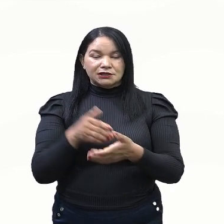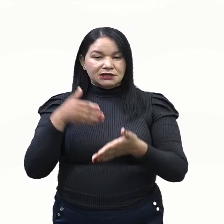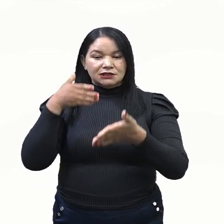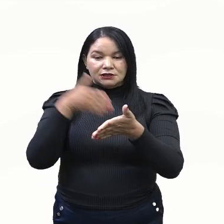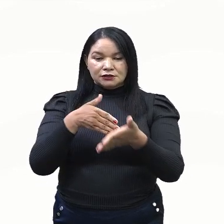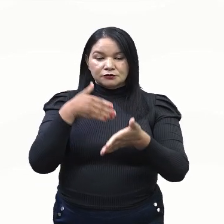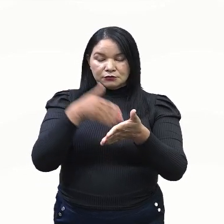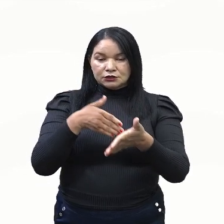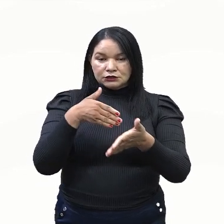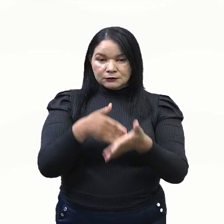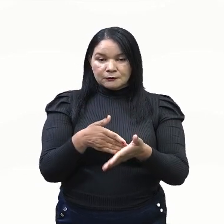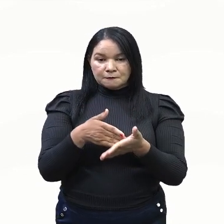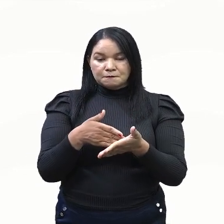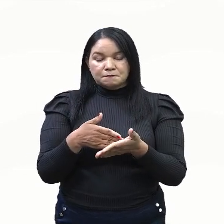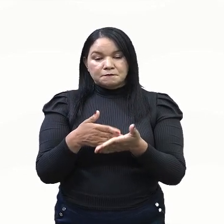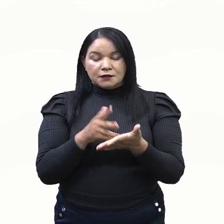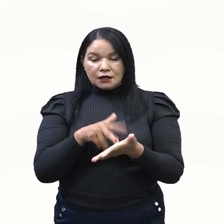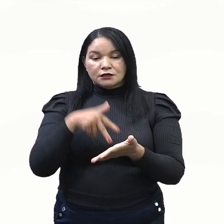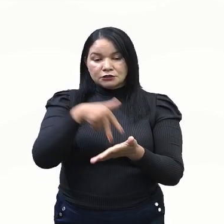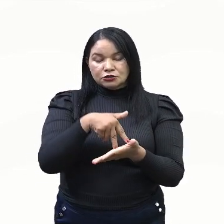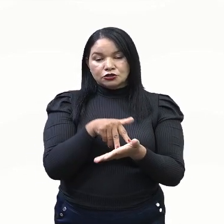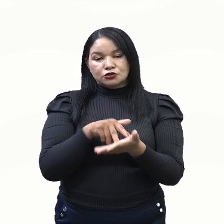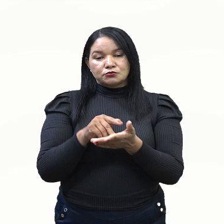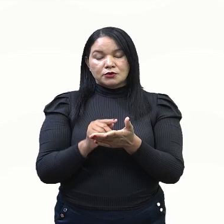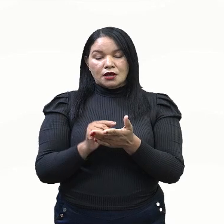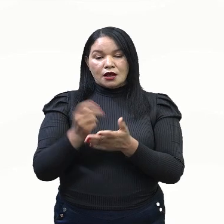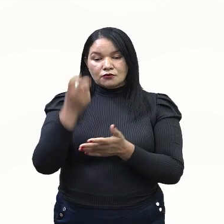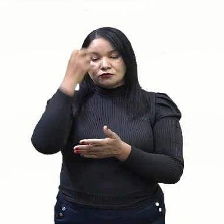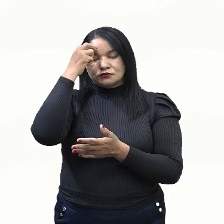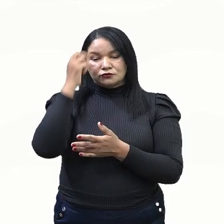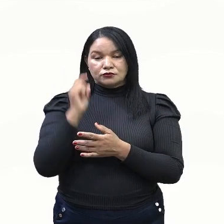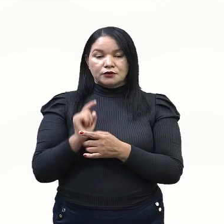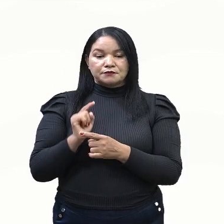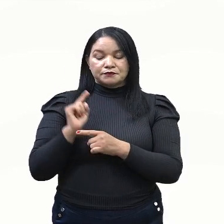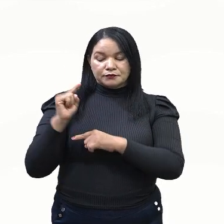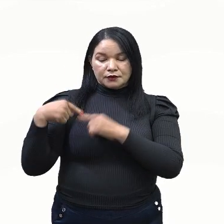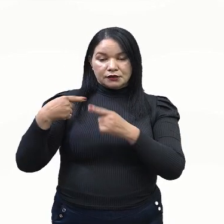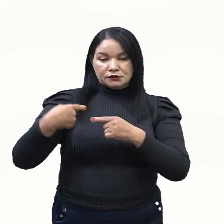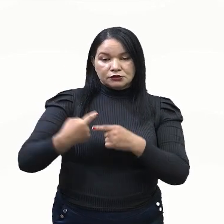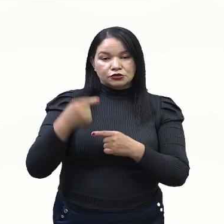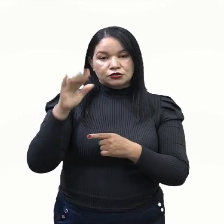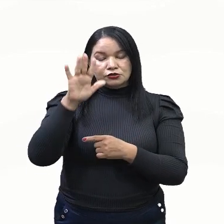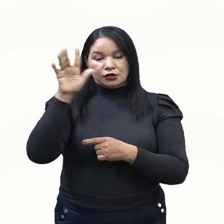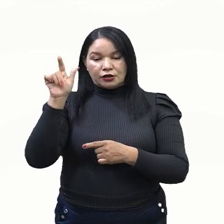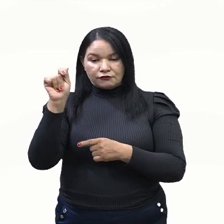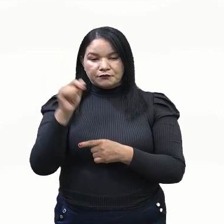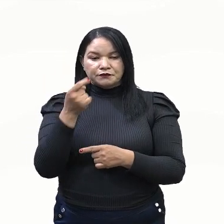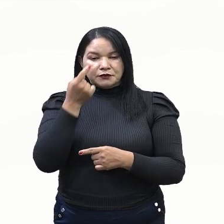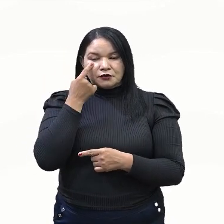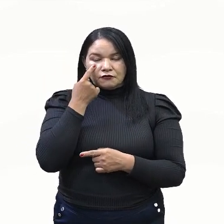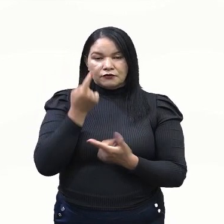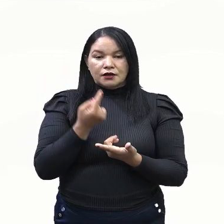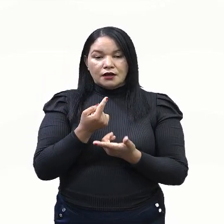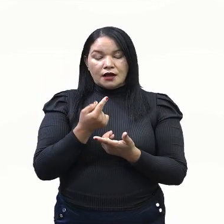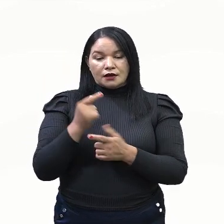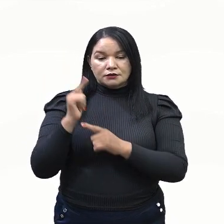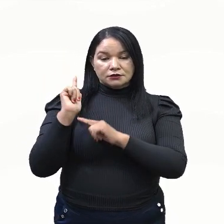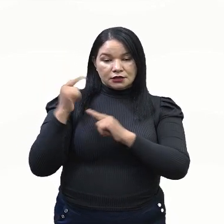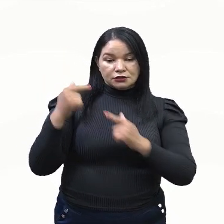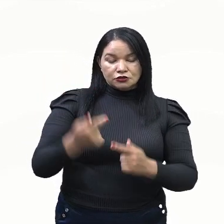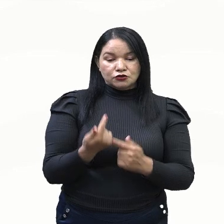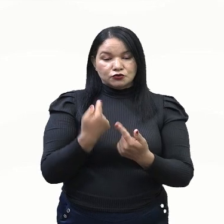a resistência e a cultura afrodescendente. Vamos observar a manutenção de suas tradições